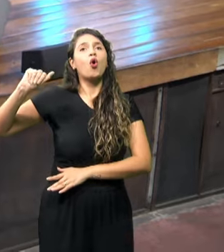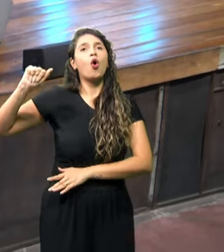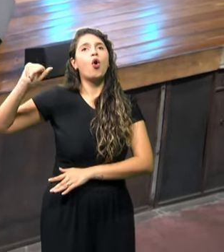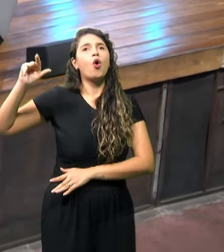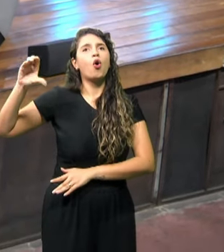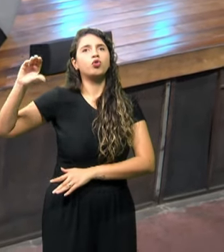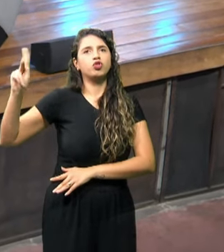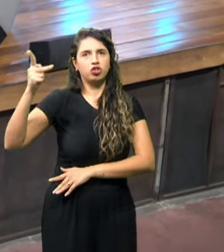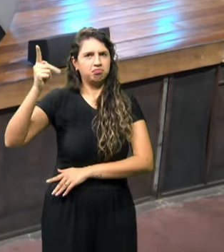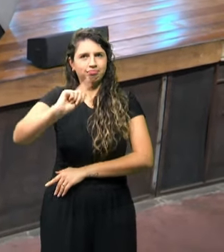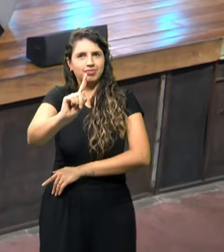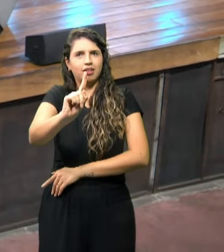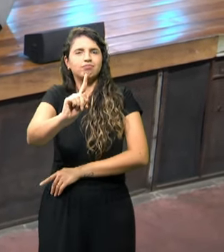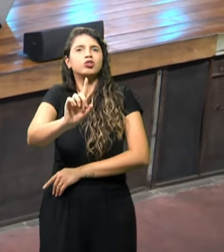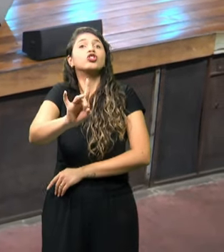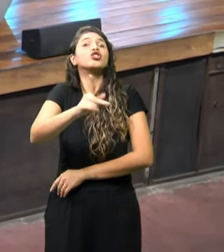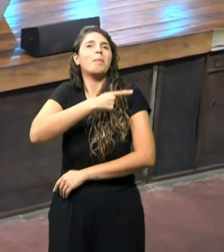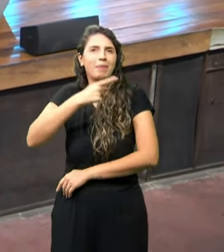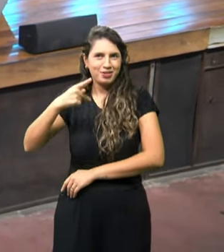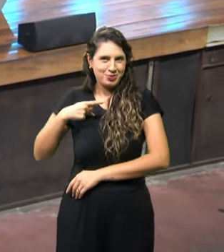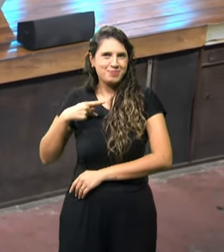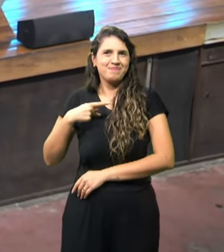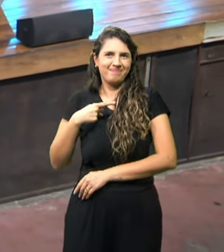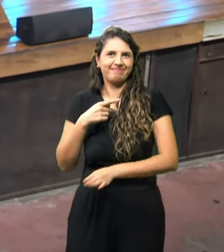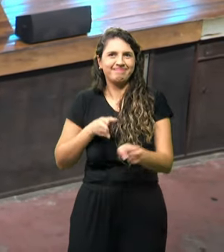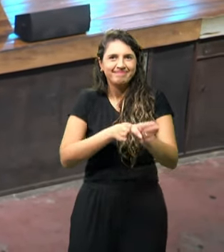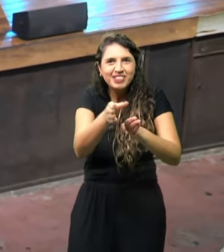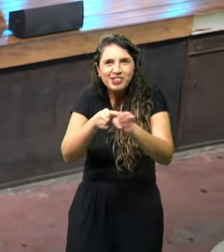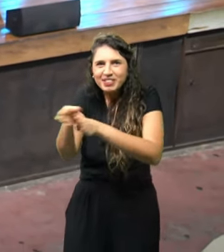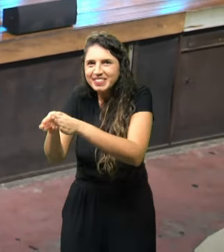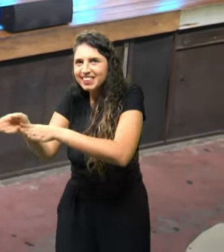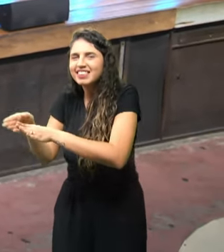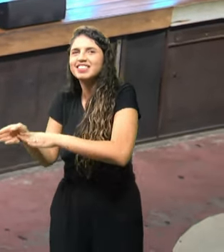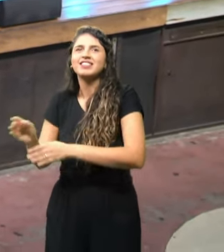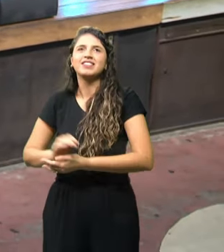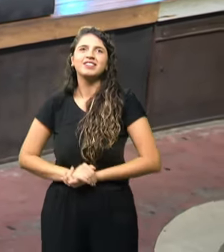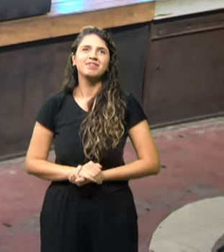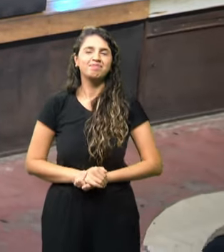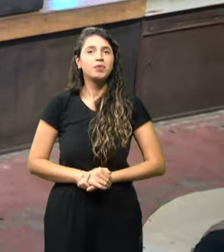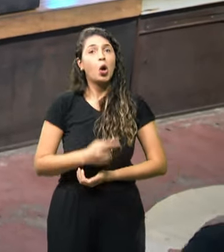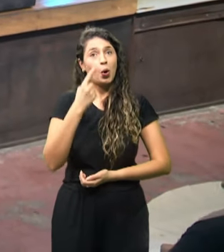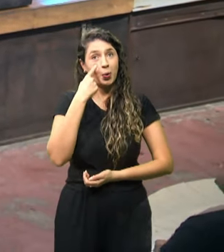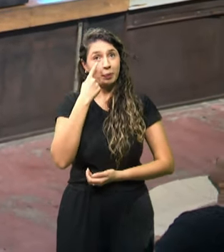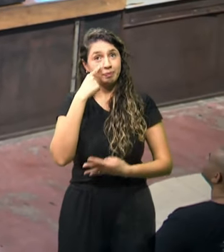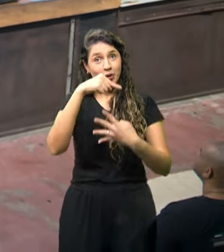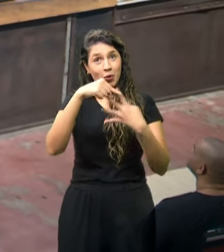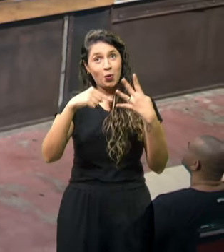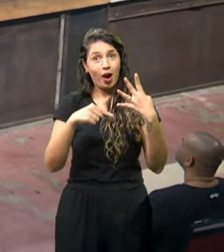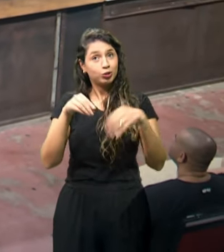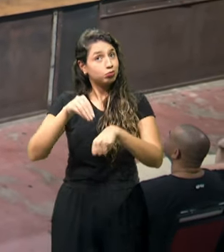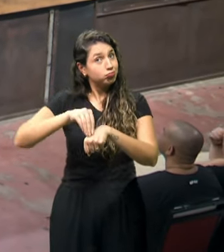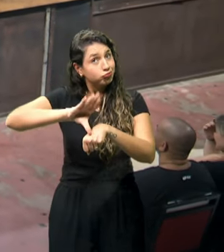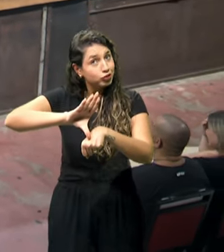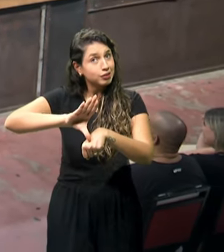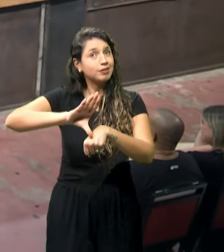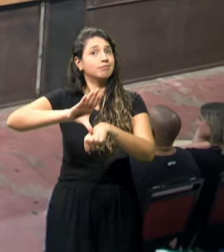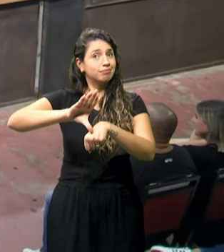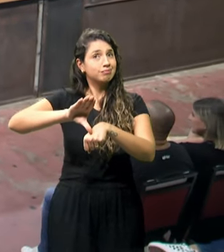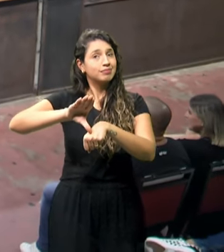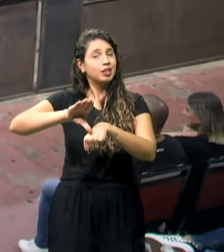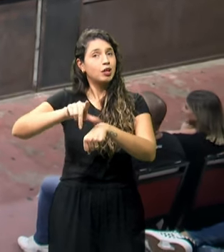conselhos. Eu tenho sonho, eu sonho, eu sonho, eu sonho, você sonha. Então vou te dar quatro dicas aqui para o teu